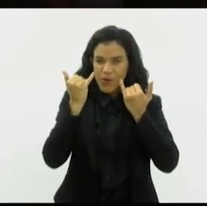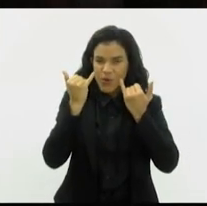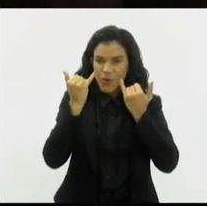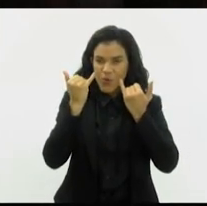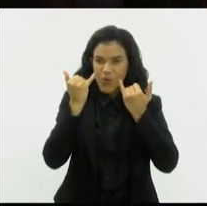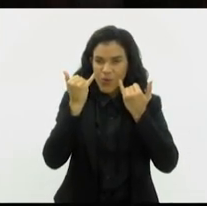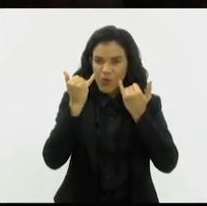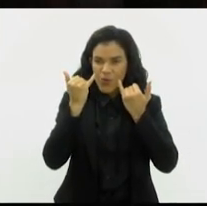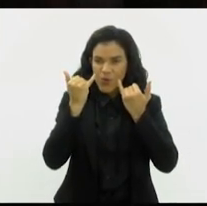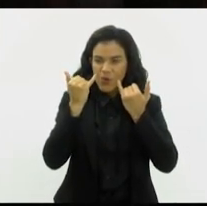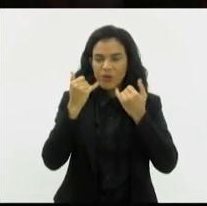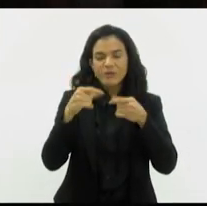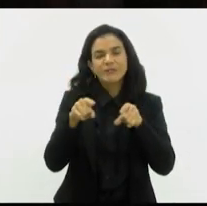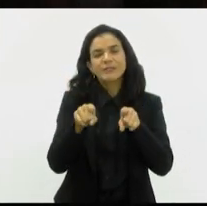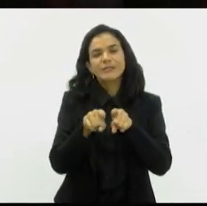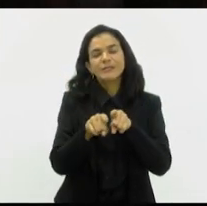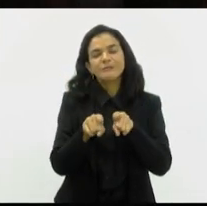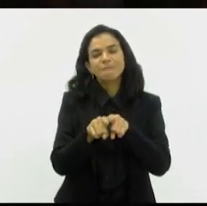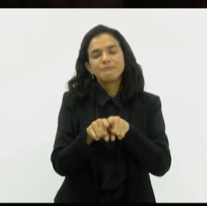e